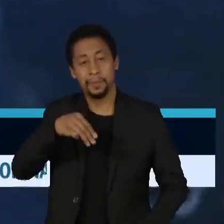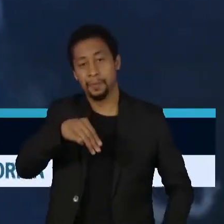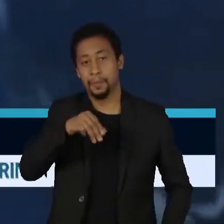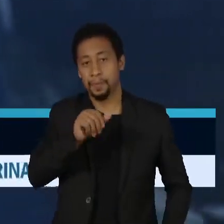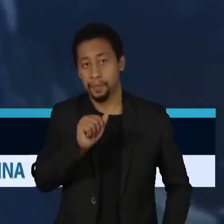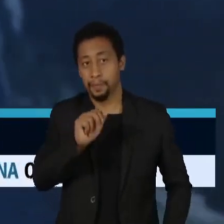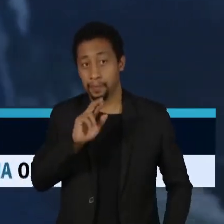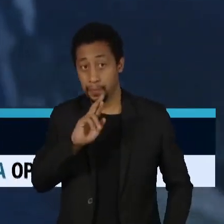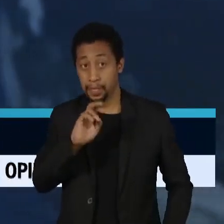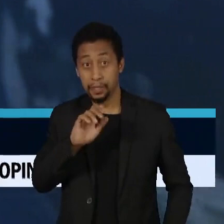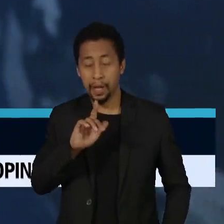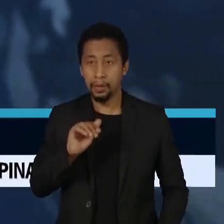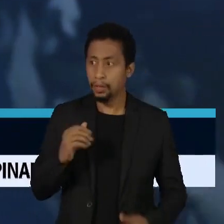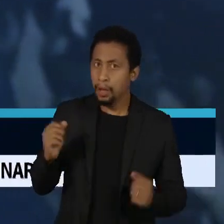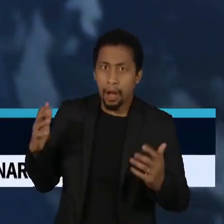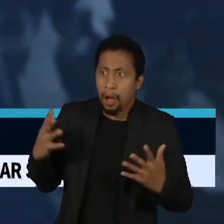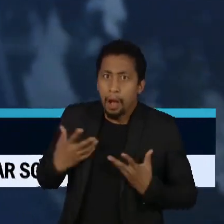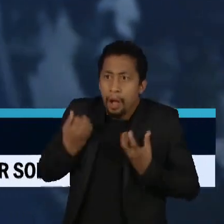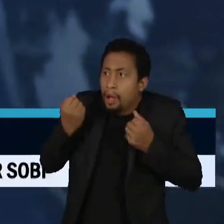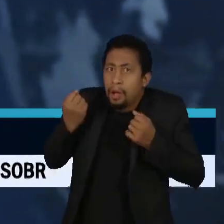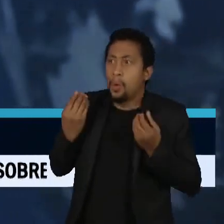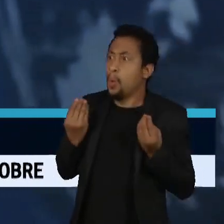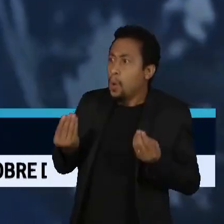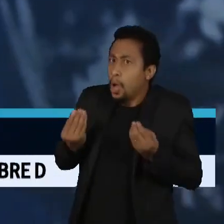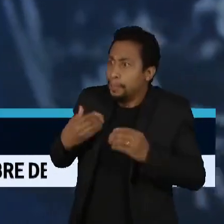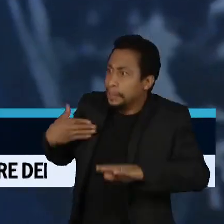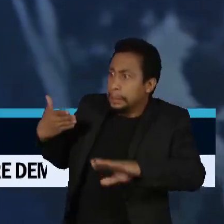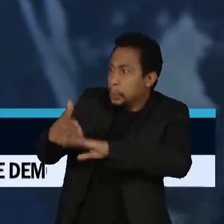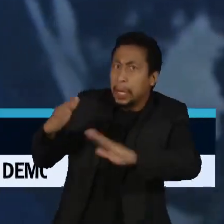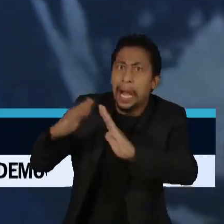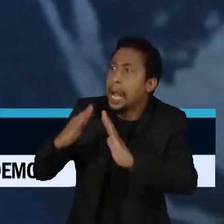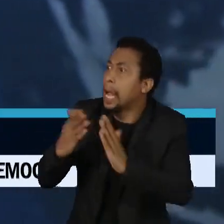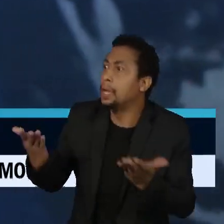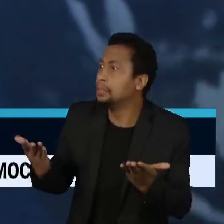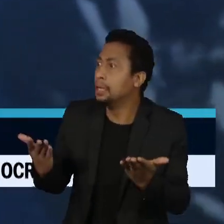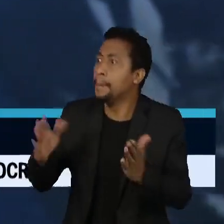surpreendida com a invasão dos direitos do militar reformado e que ele já havia